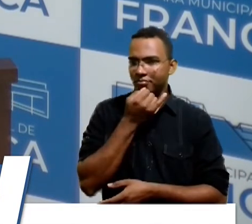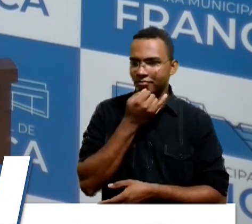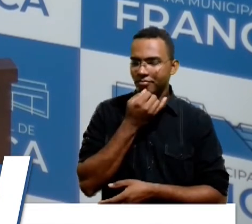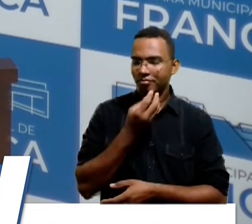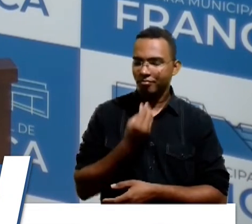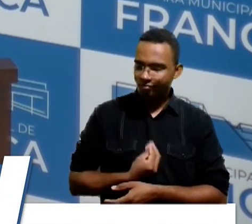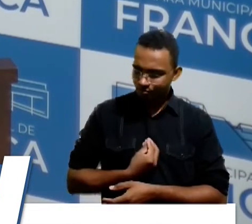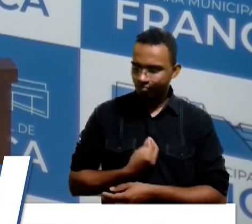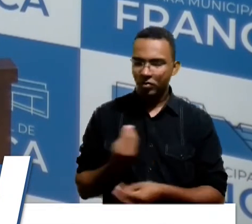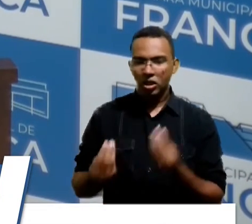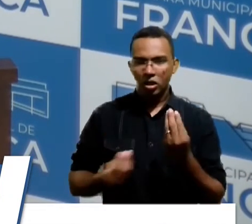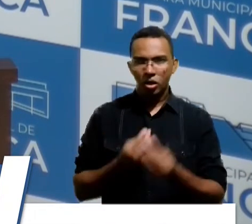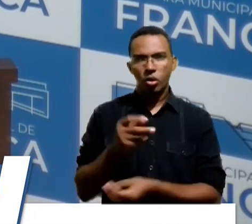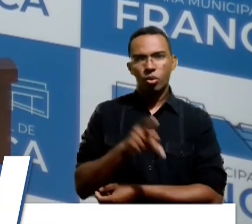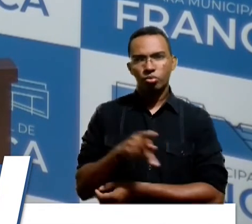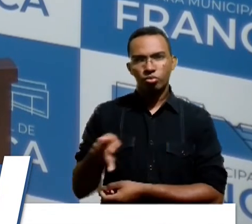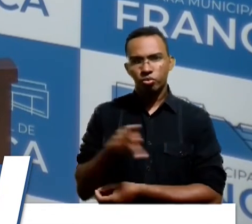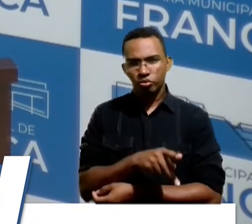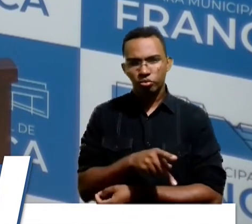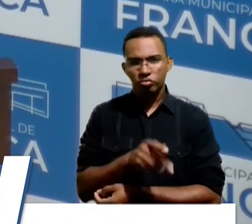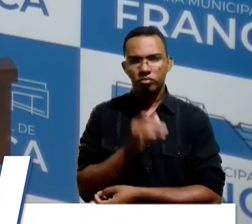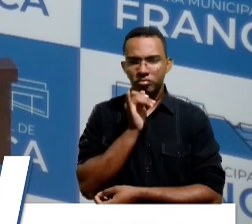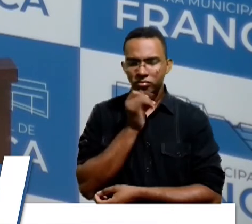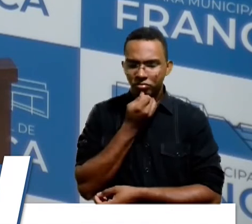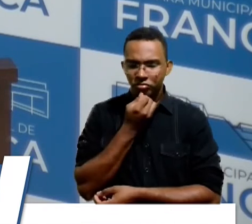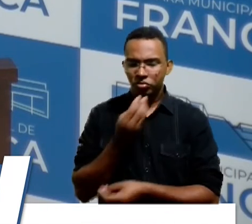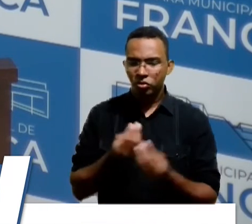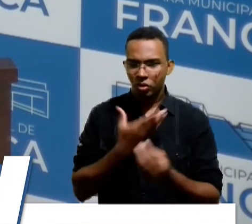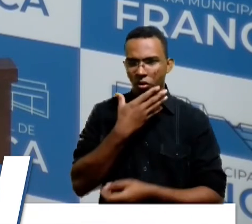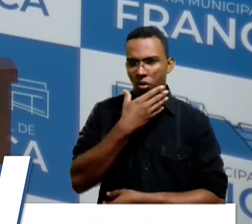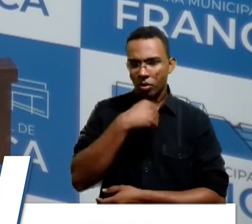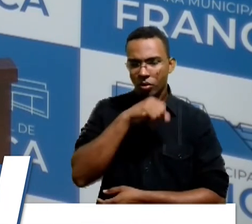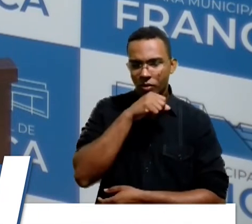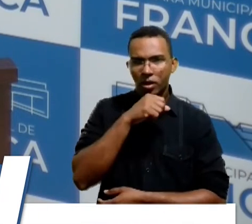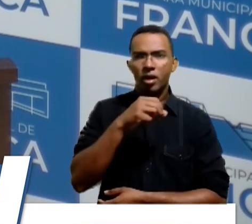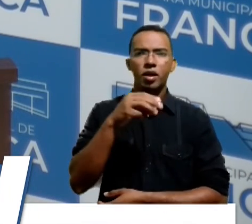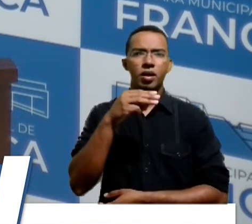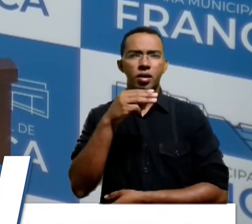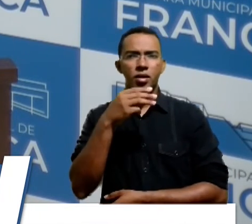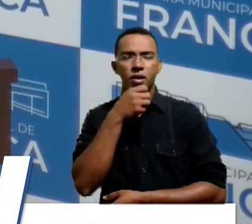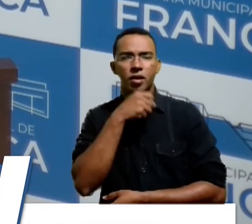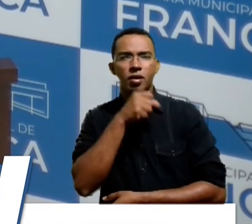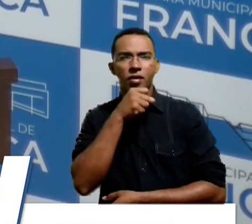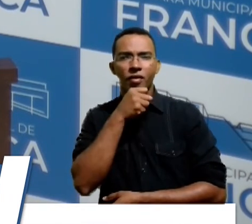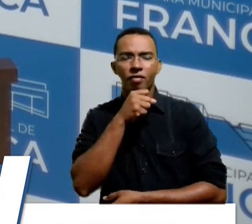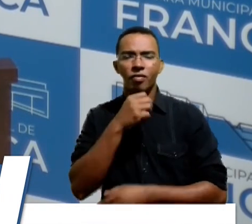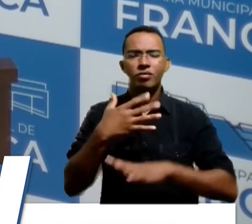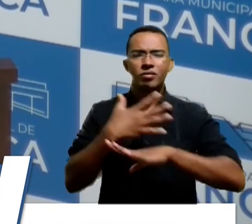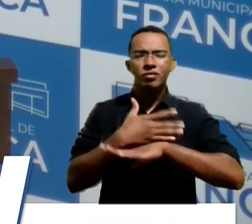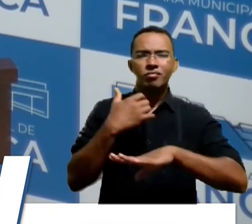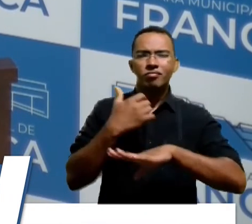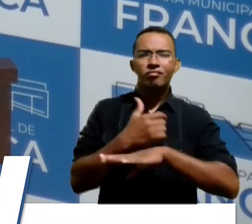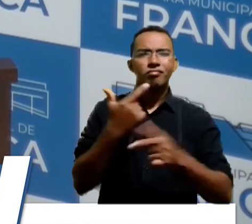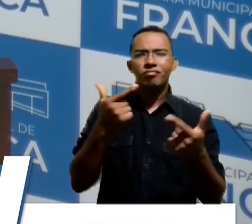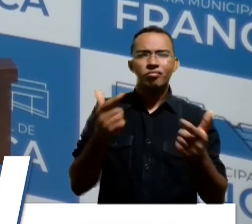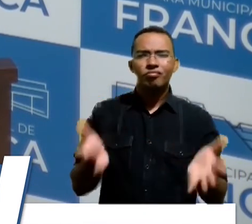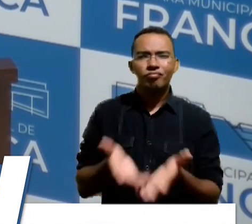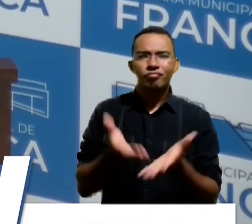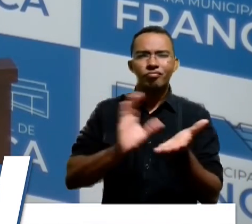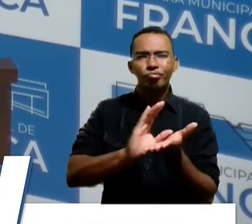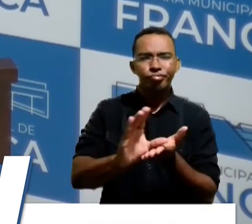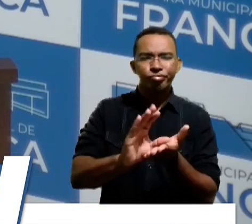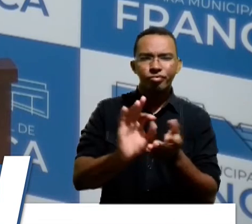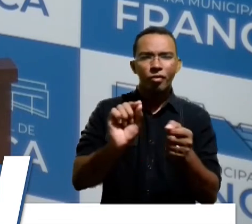como professor, triste como pai, triste como avô, de uma cidade que realmente não investiu, não